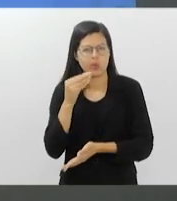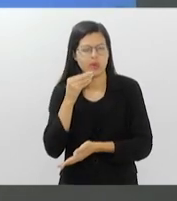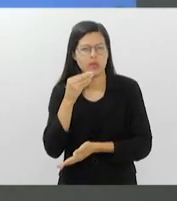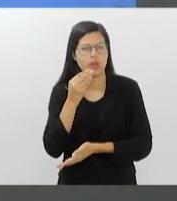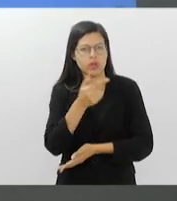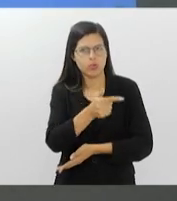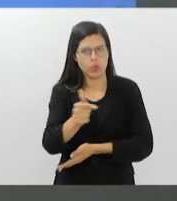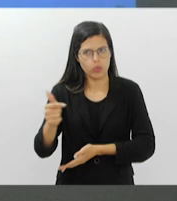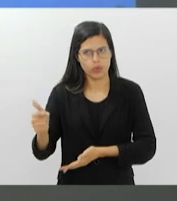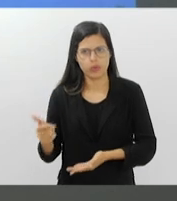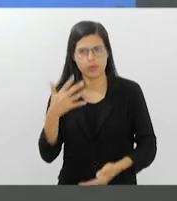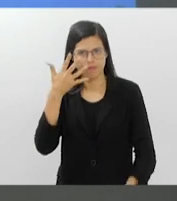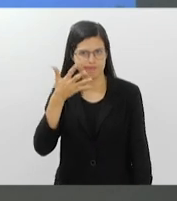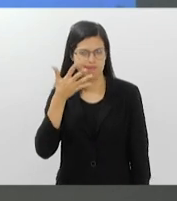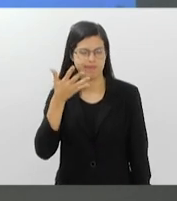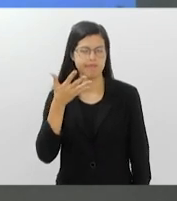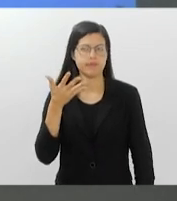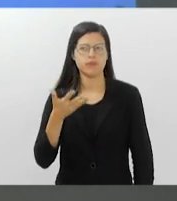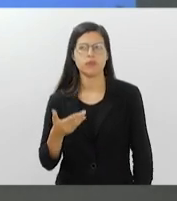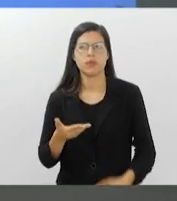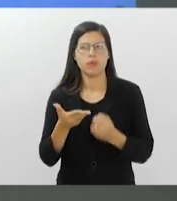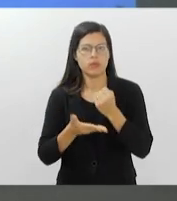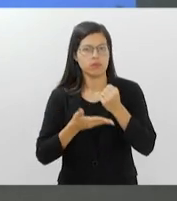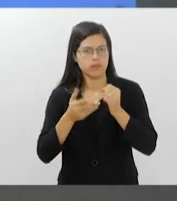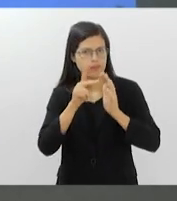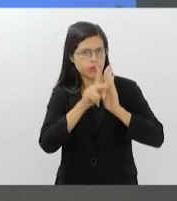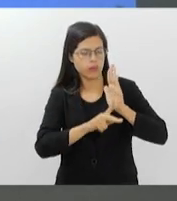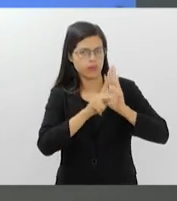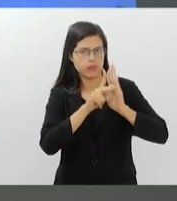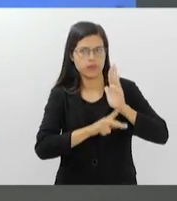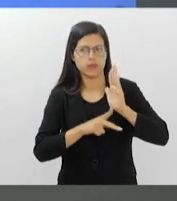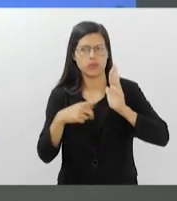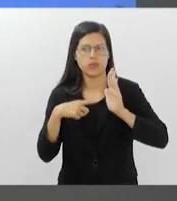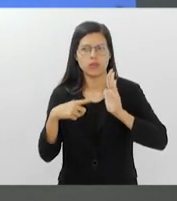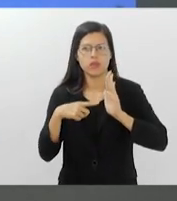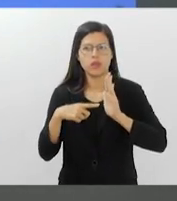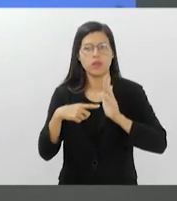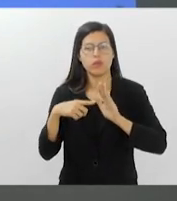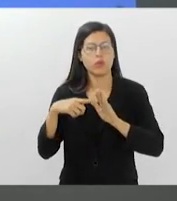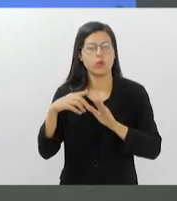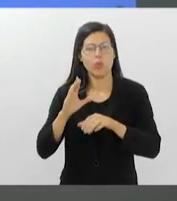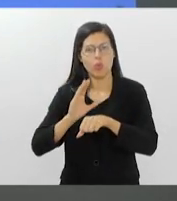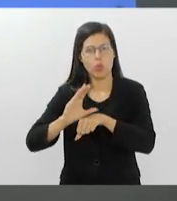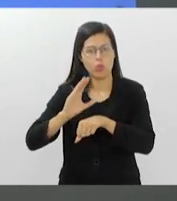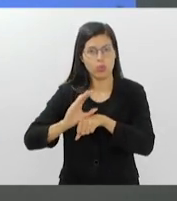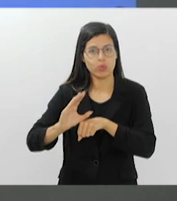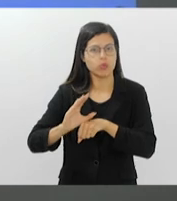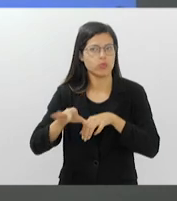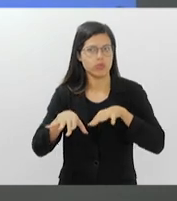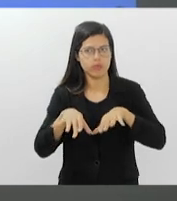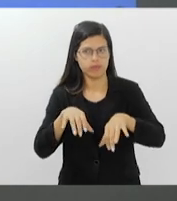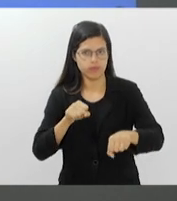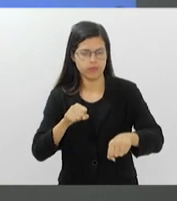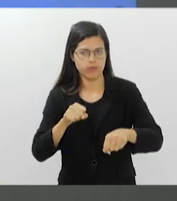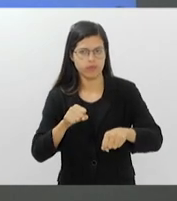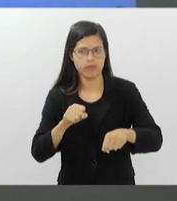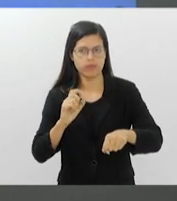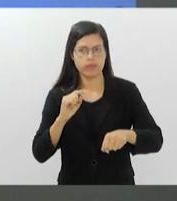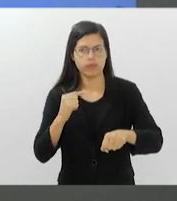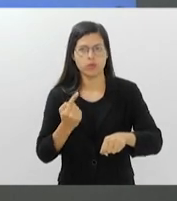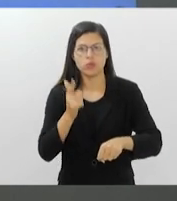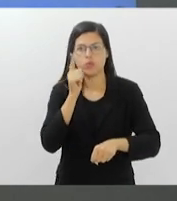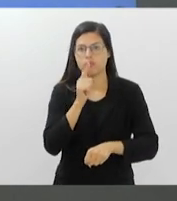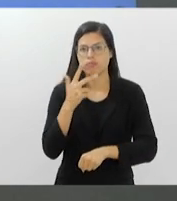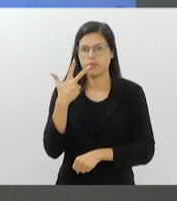falarem então basicamente esse projeto ele teve um eixo de cursos e formações onde a gente pode eh